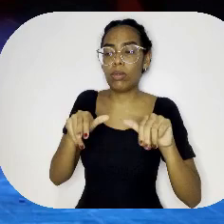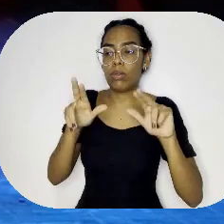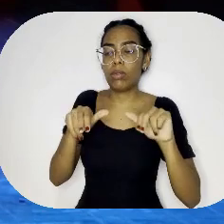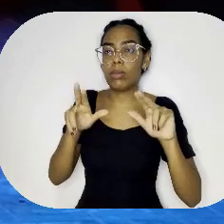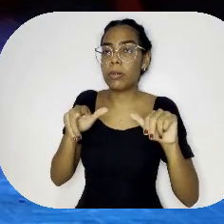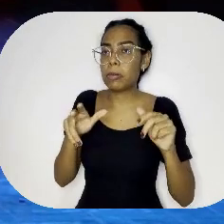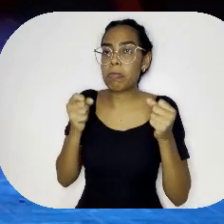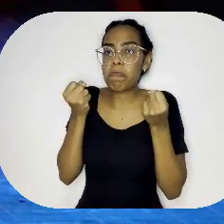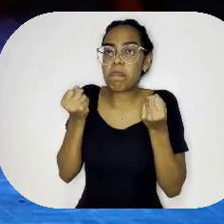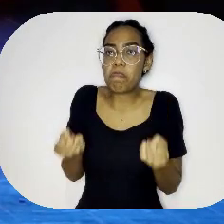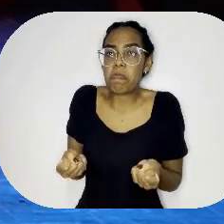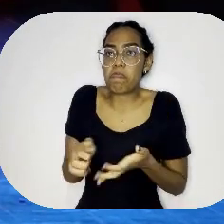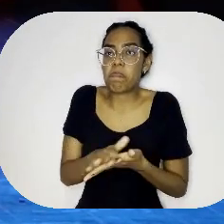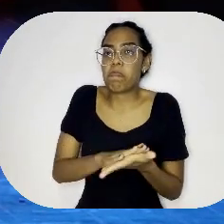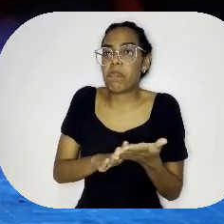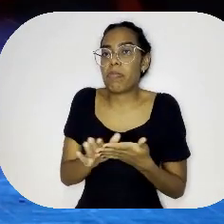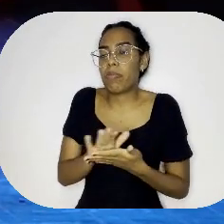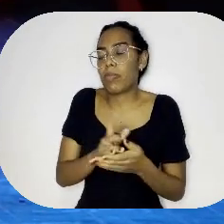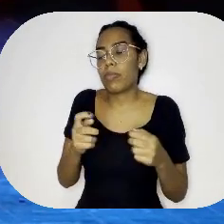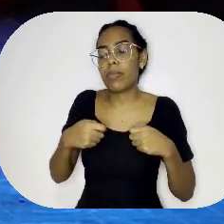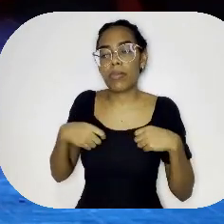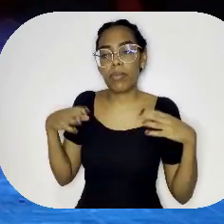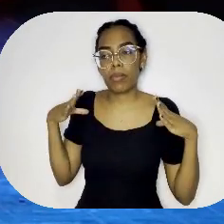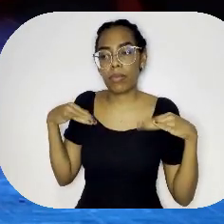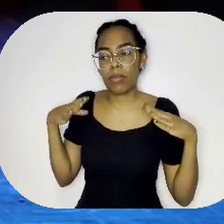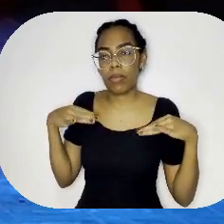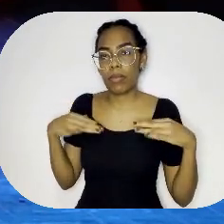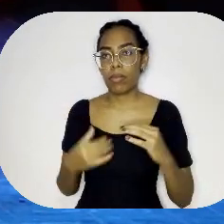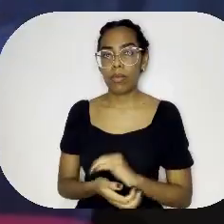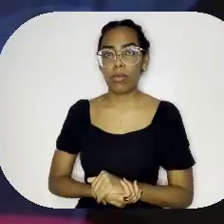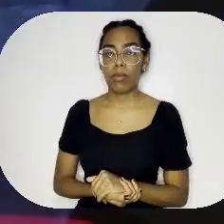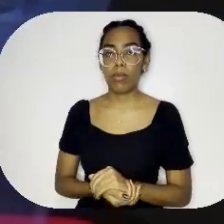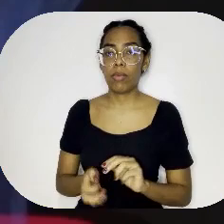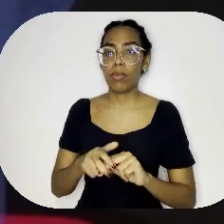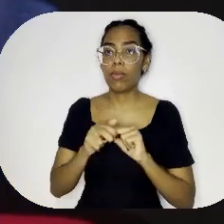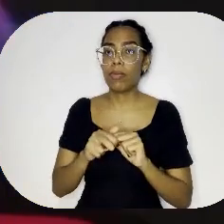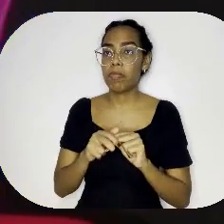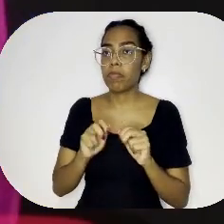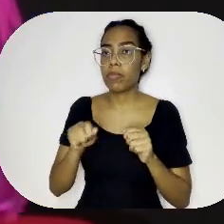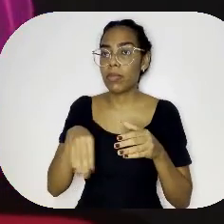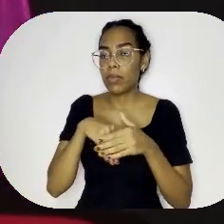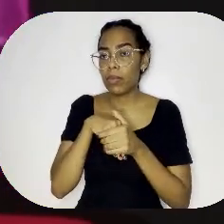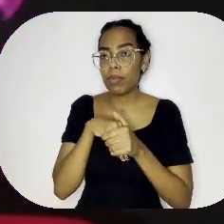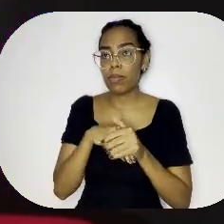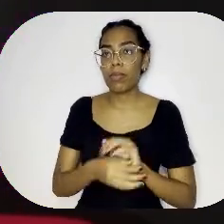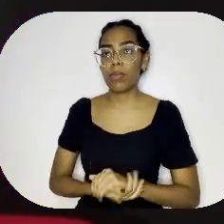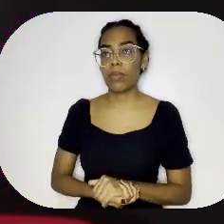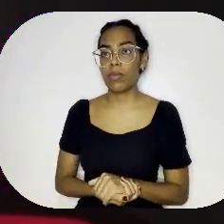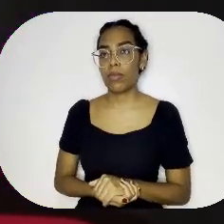galhada, posto que anjos nunca, nunca dão pesares, sois meu anjo, que me